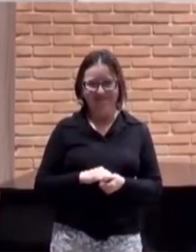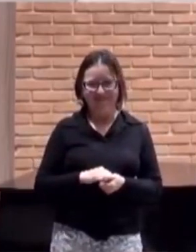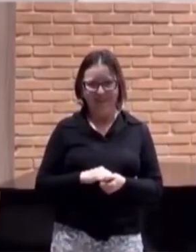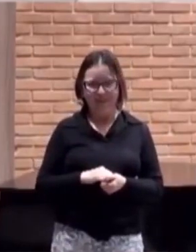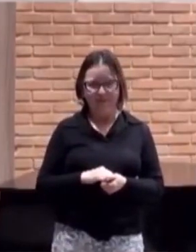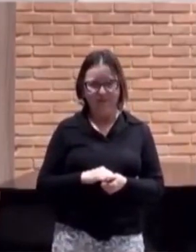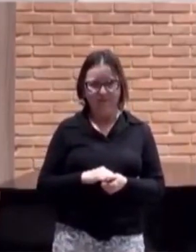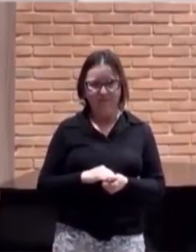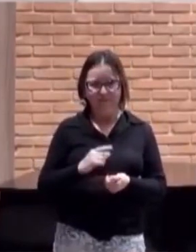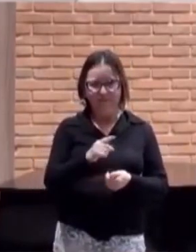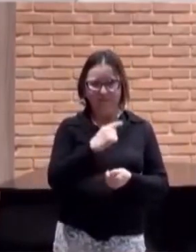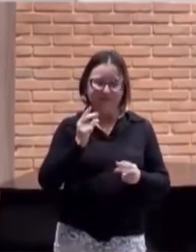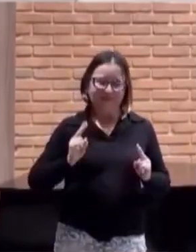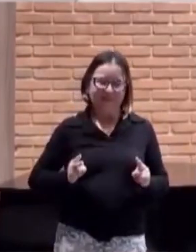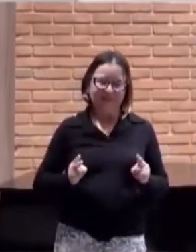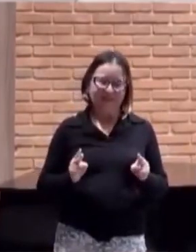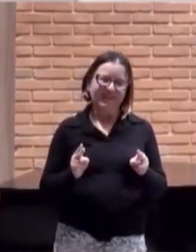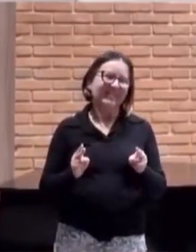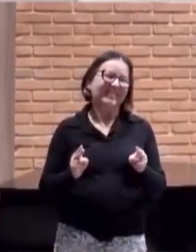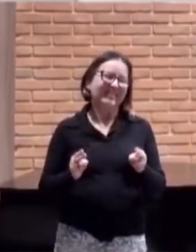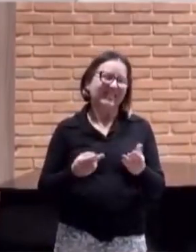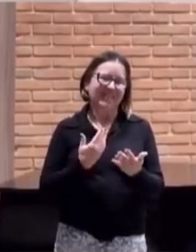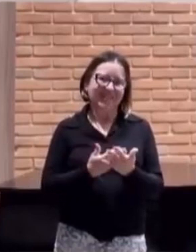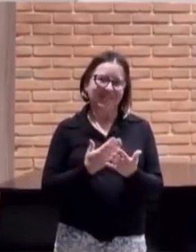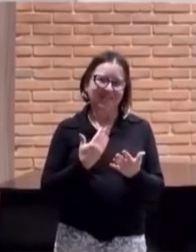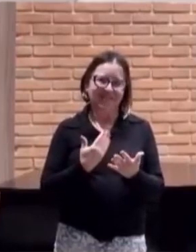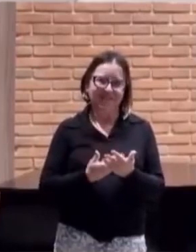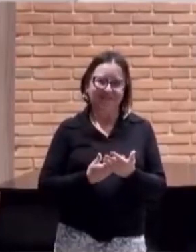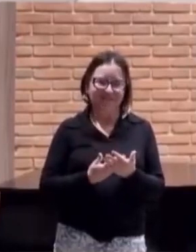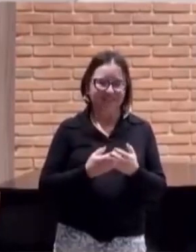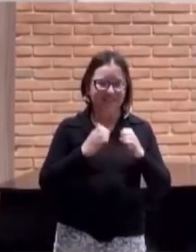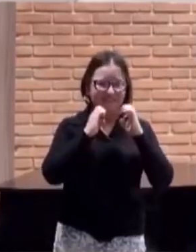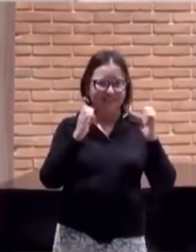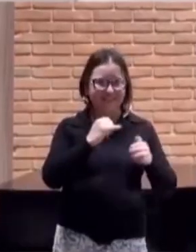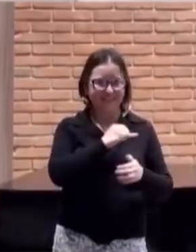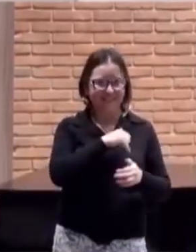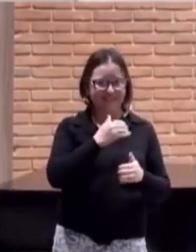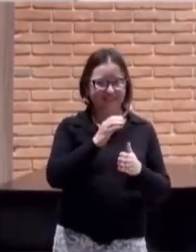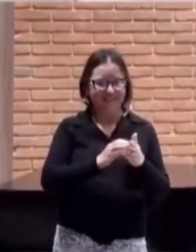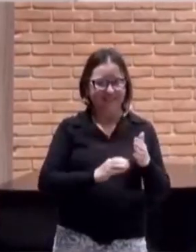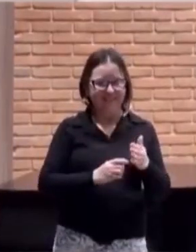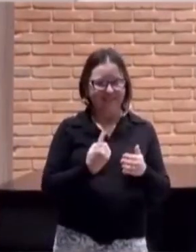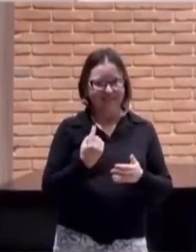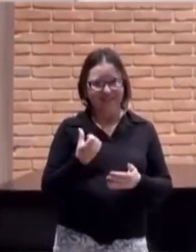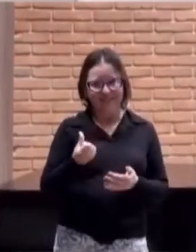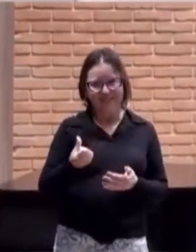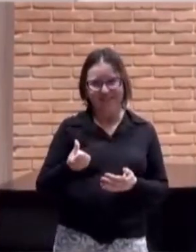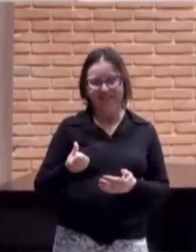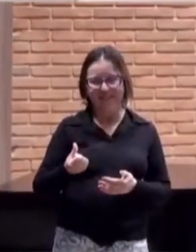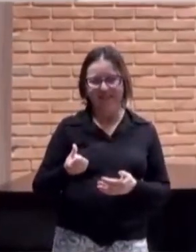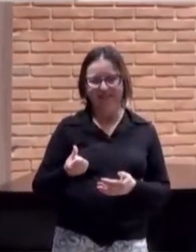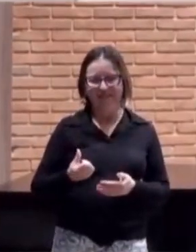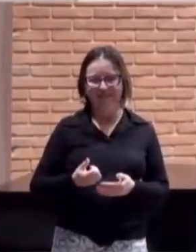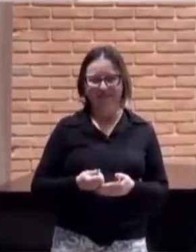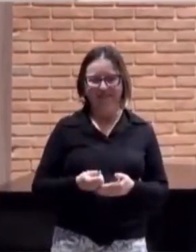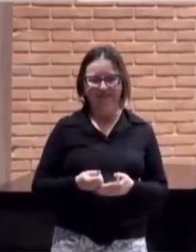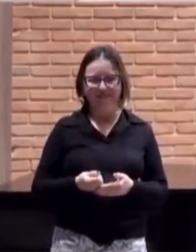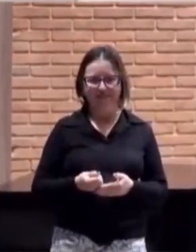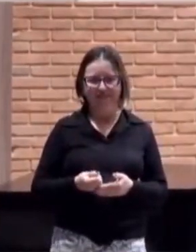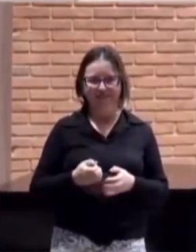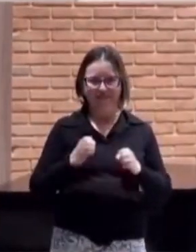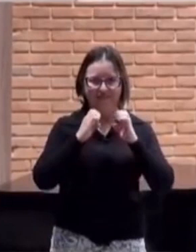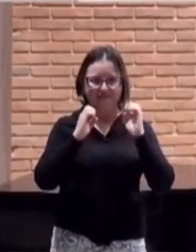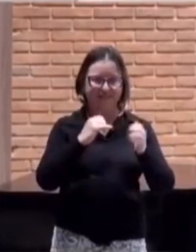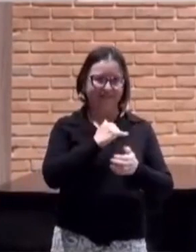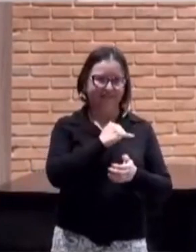nós vamos continuar aqui o Evangelho de João no capítulo 16. Evangelho de